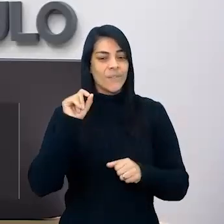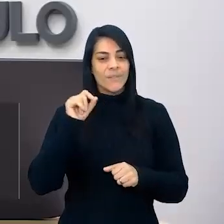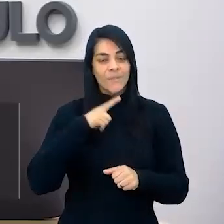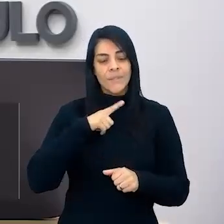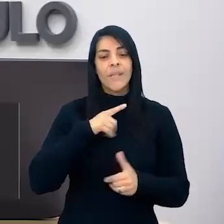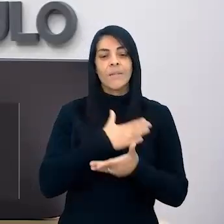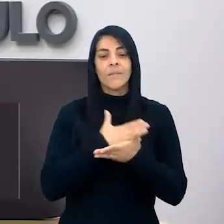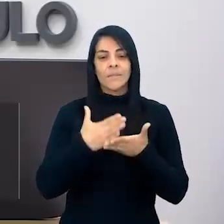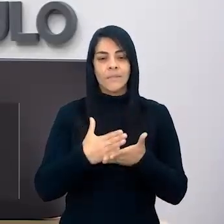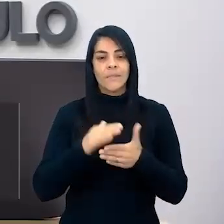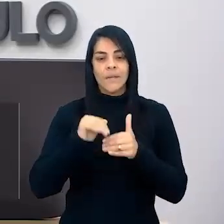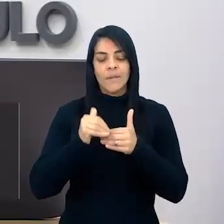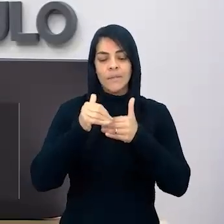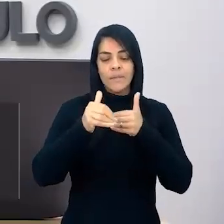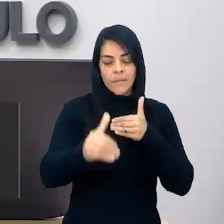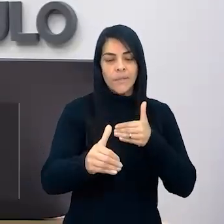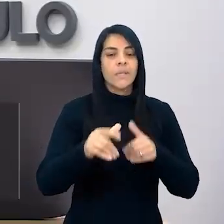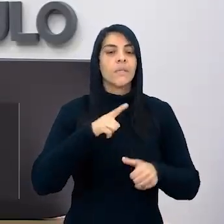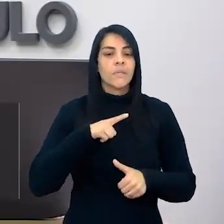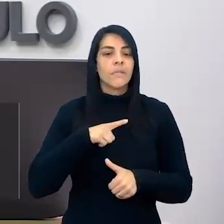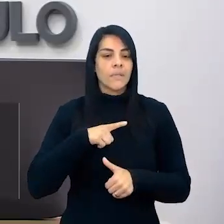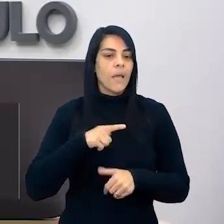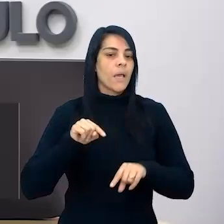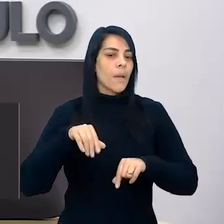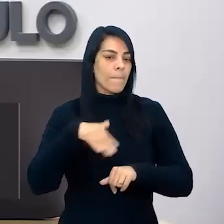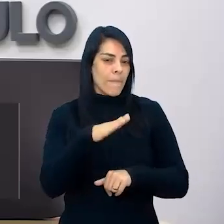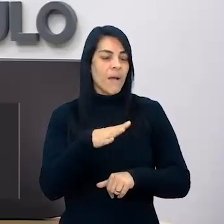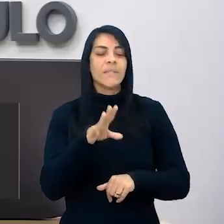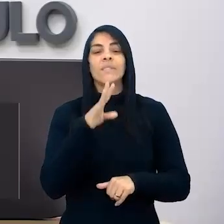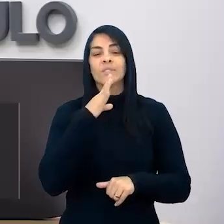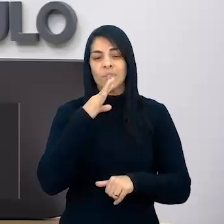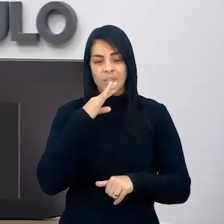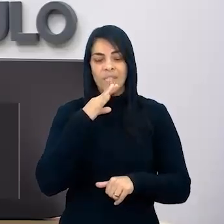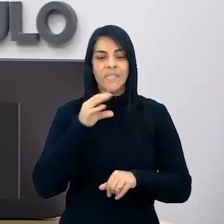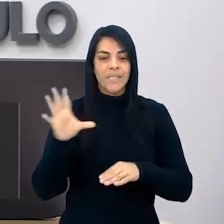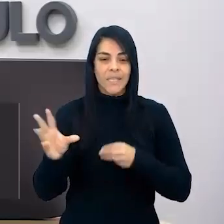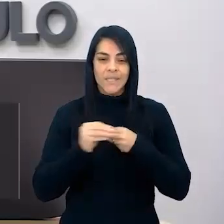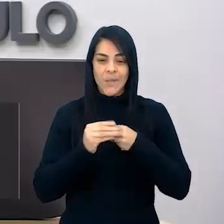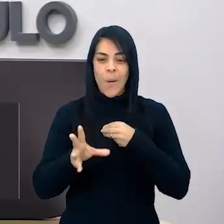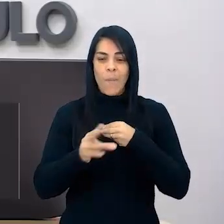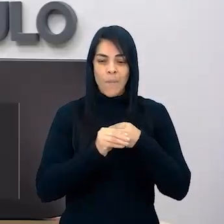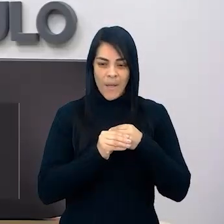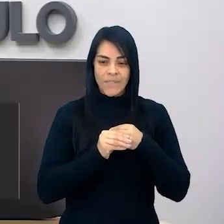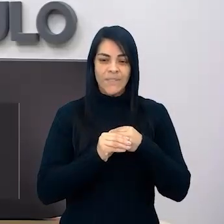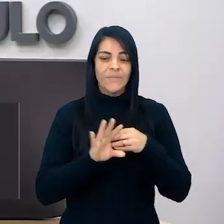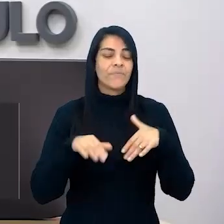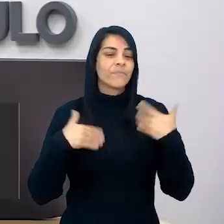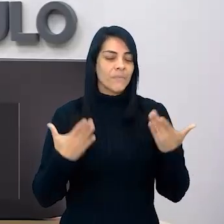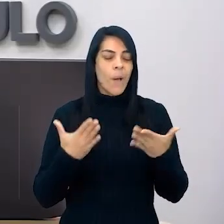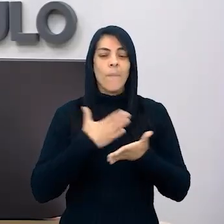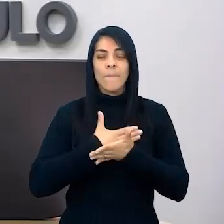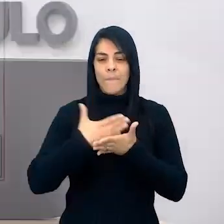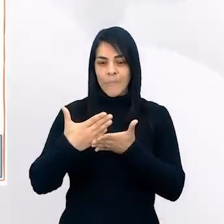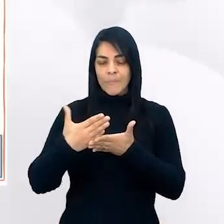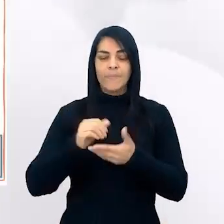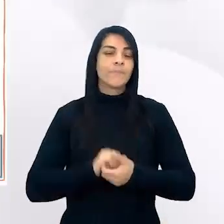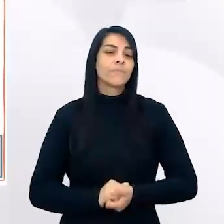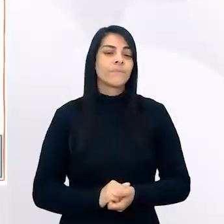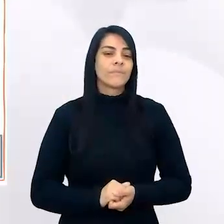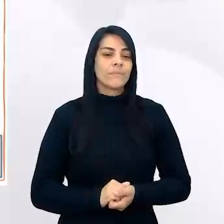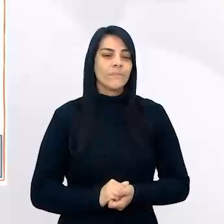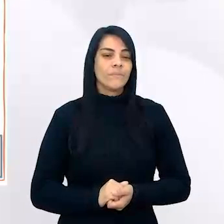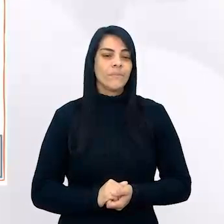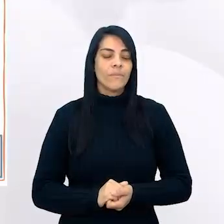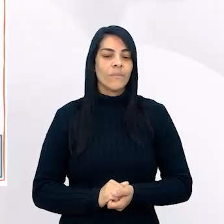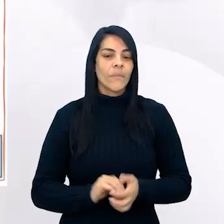para começar, e aí ele vai adquirir mais conhecimentos para poder... Sim. Né? É isso aí. Então, vamos lá, então, para começar... Então, é instigar